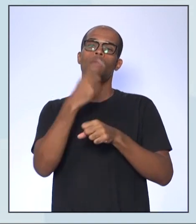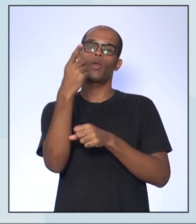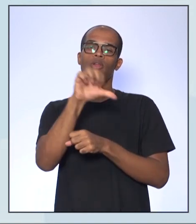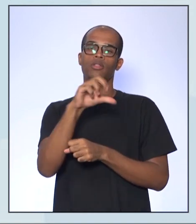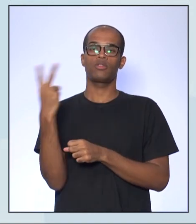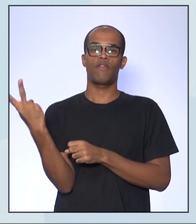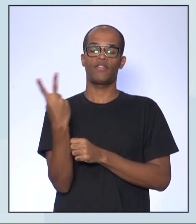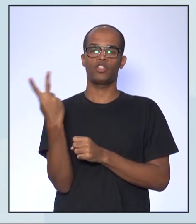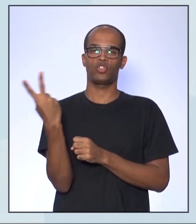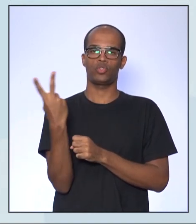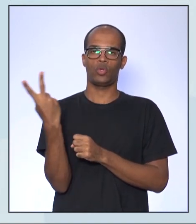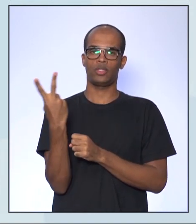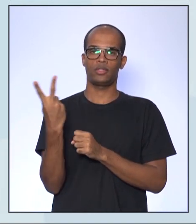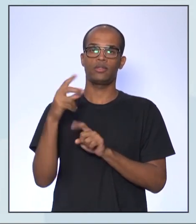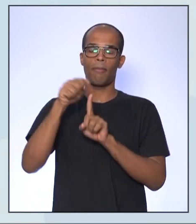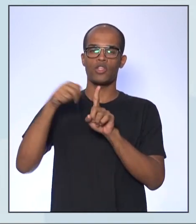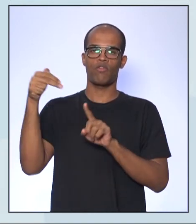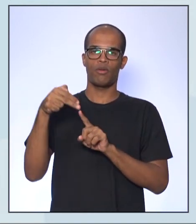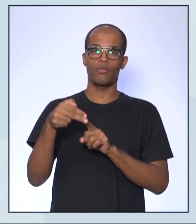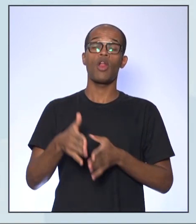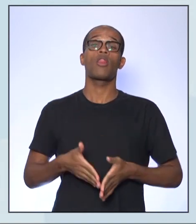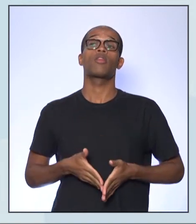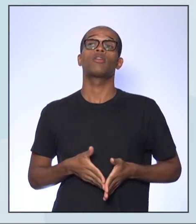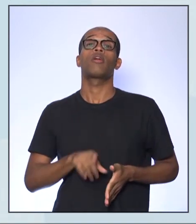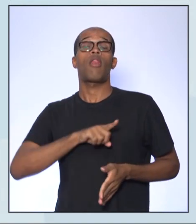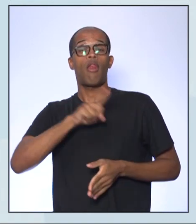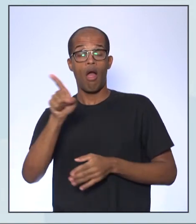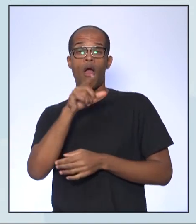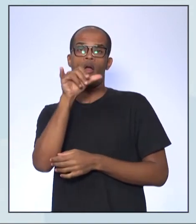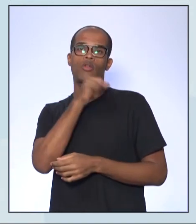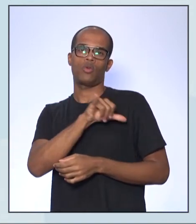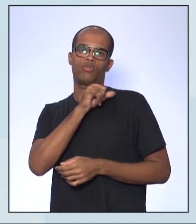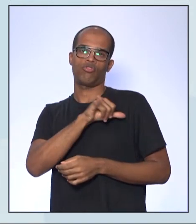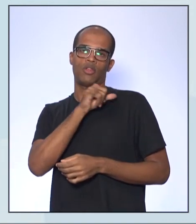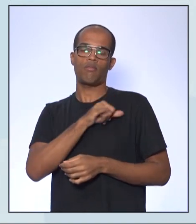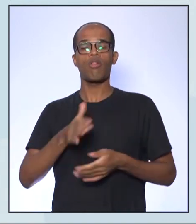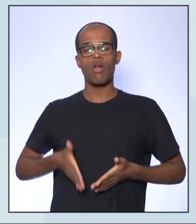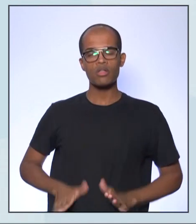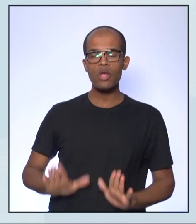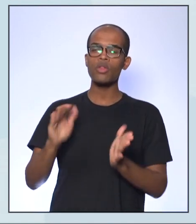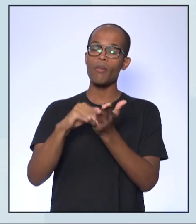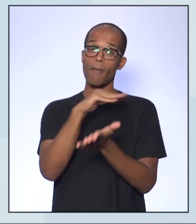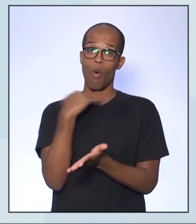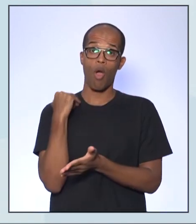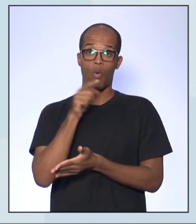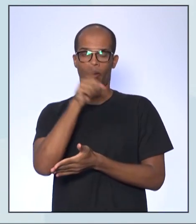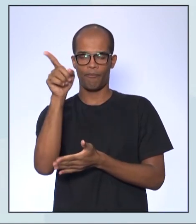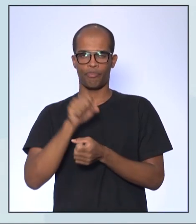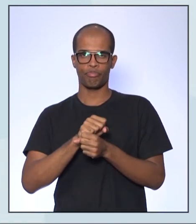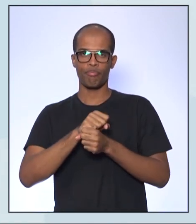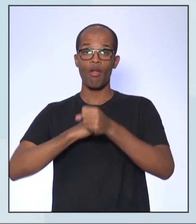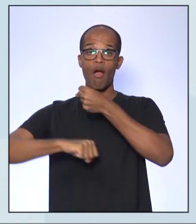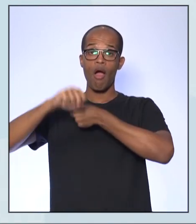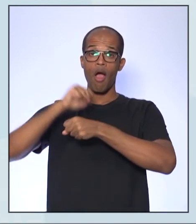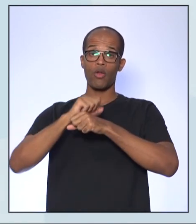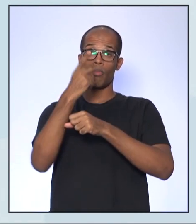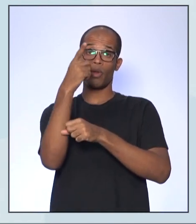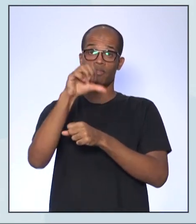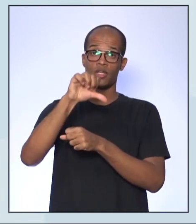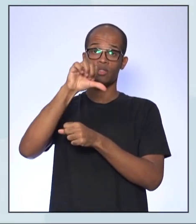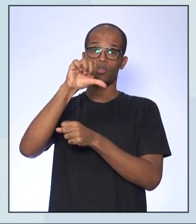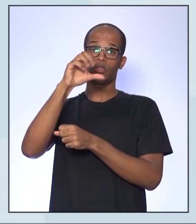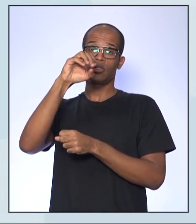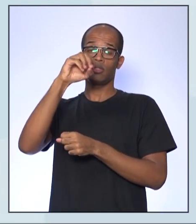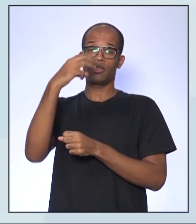1º de novembro de 1922. Nasceu, viveu e morreu no Rio de Janeiro. Em 1903, estava cursando engenharia na